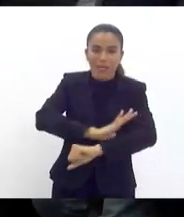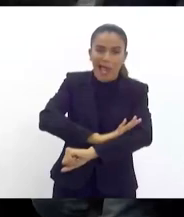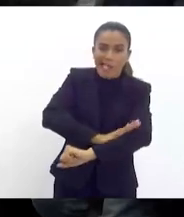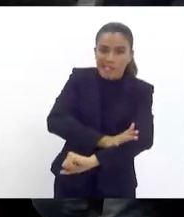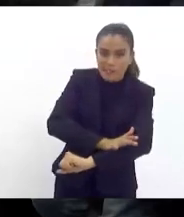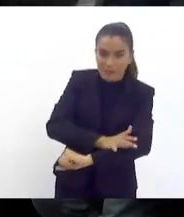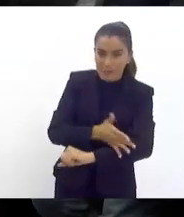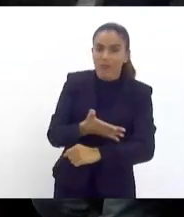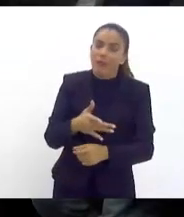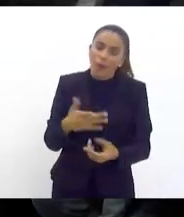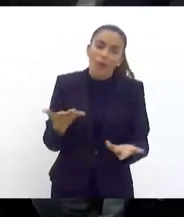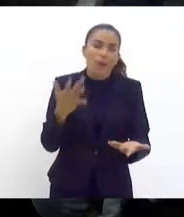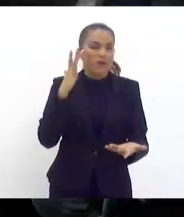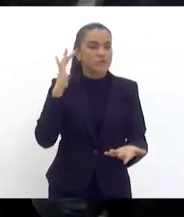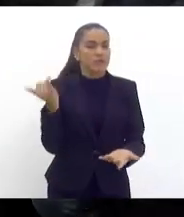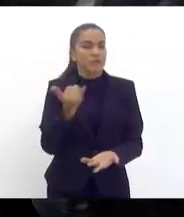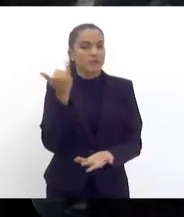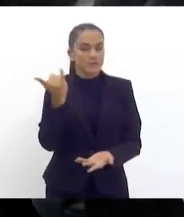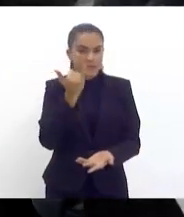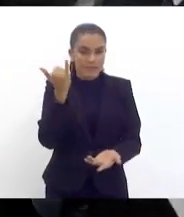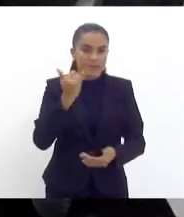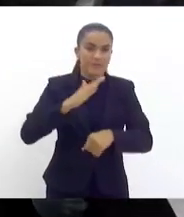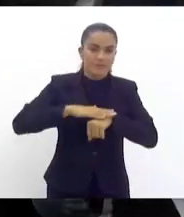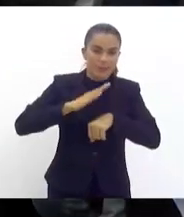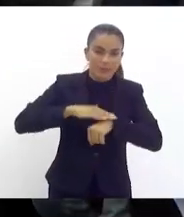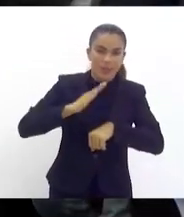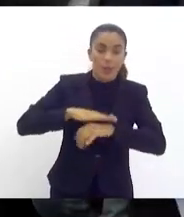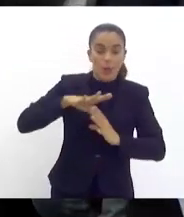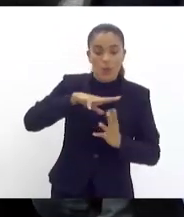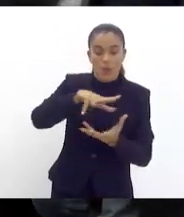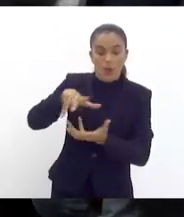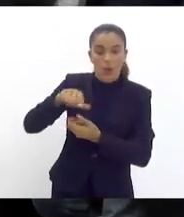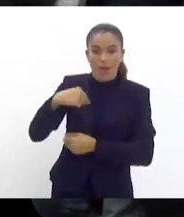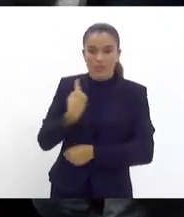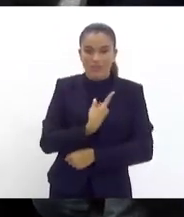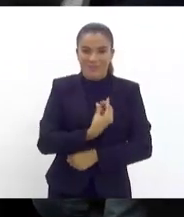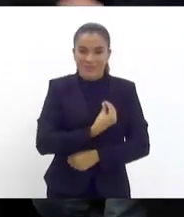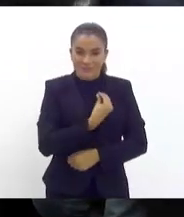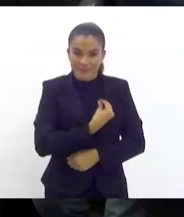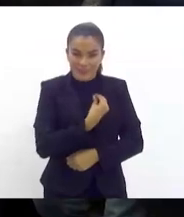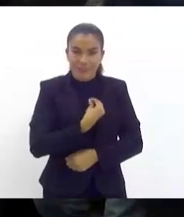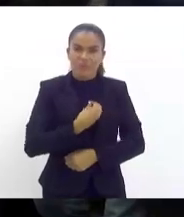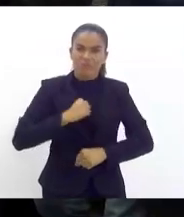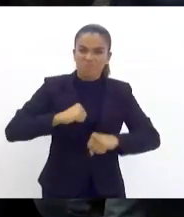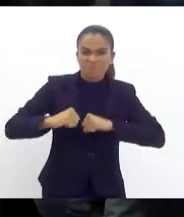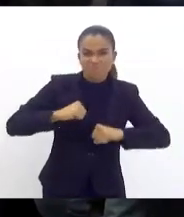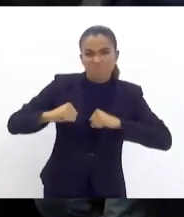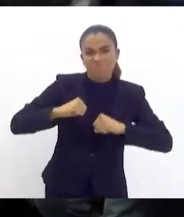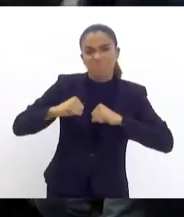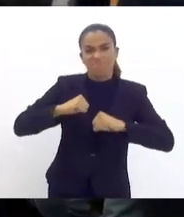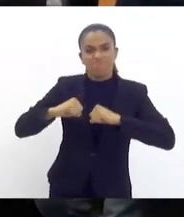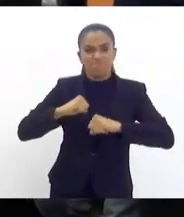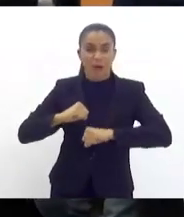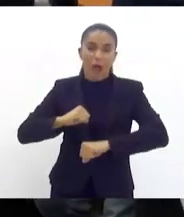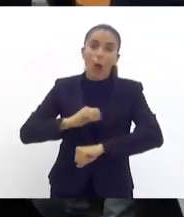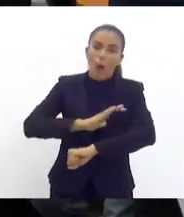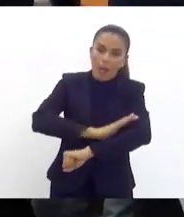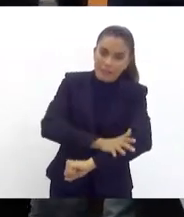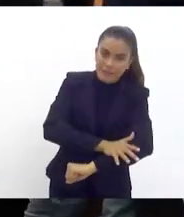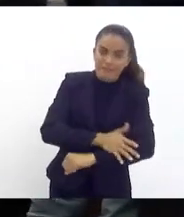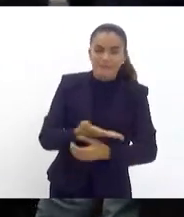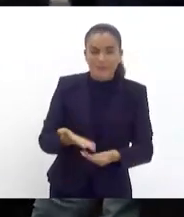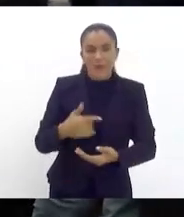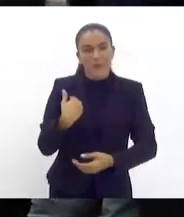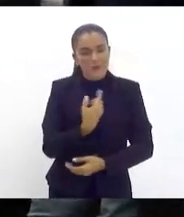que é muito pertinente a esse momento que mundialmente estamos vivendo do enfrentamento ao racismo. Então,